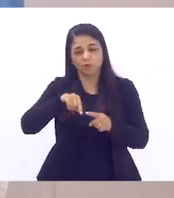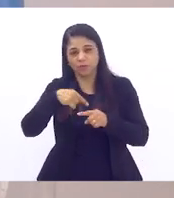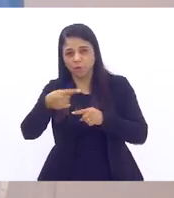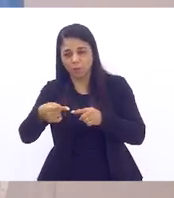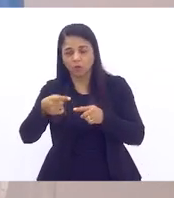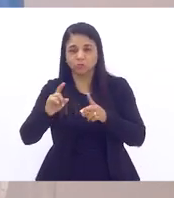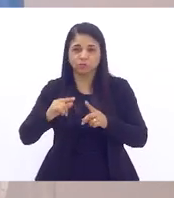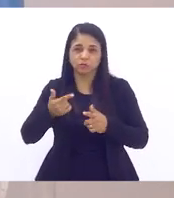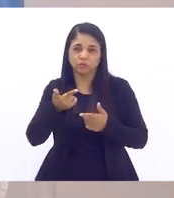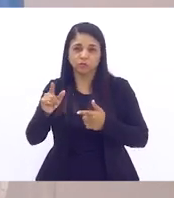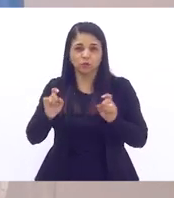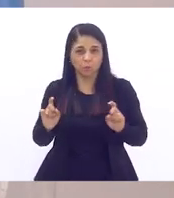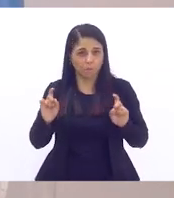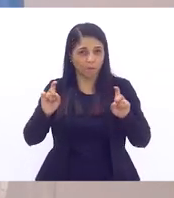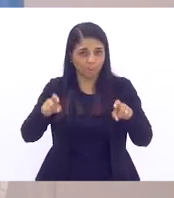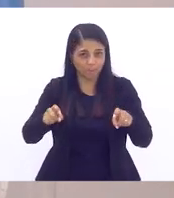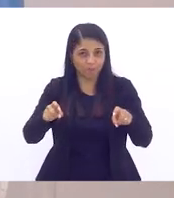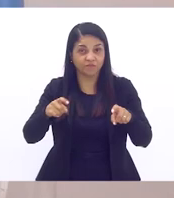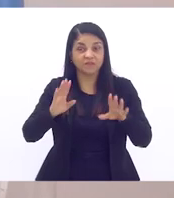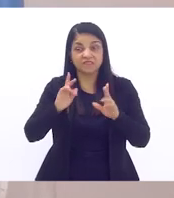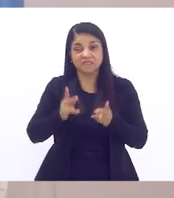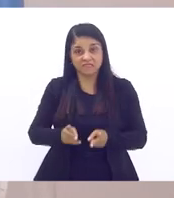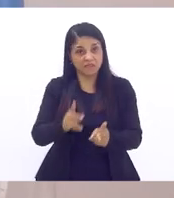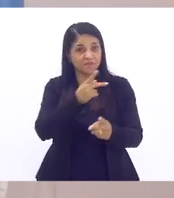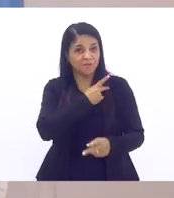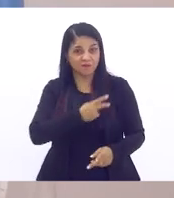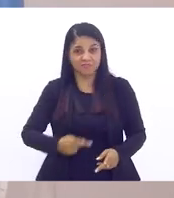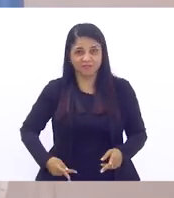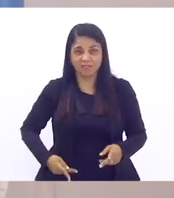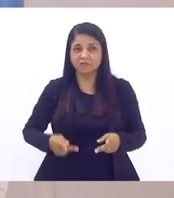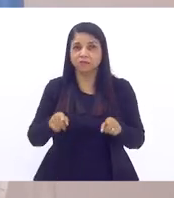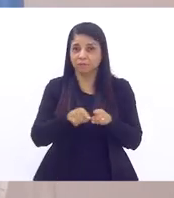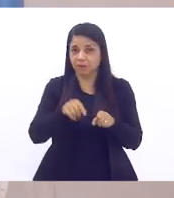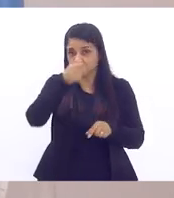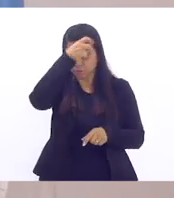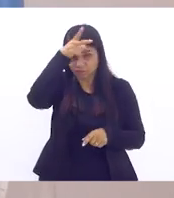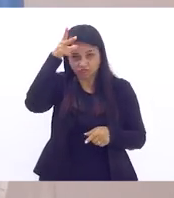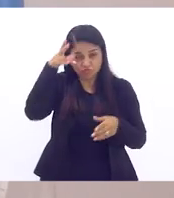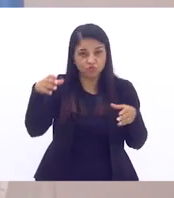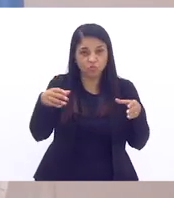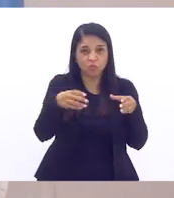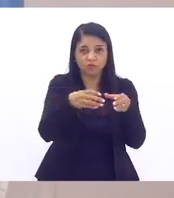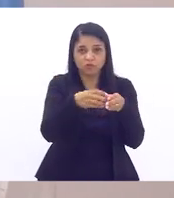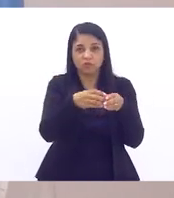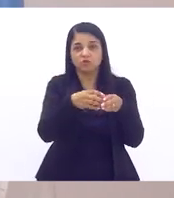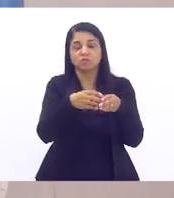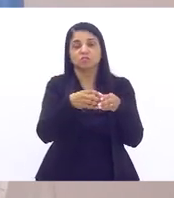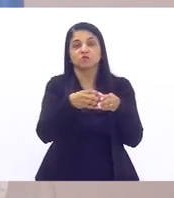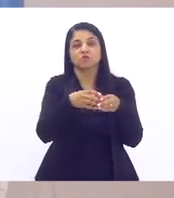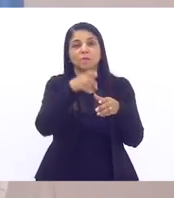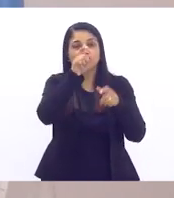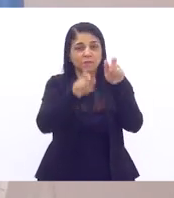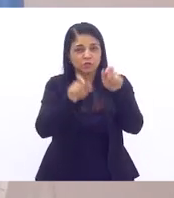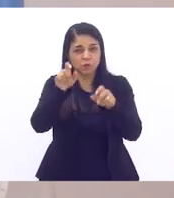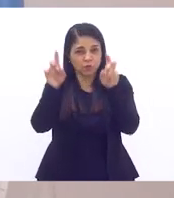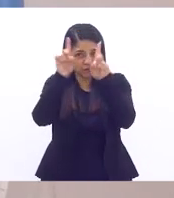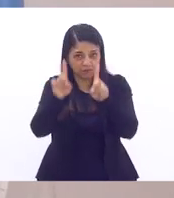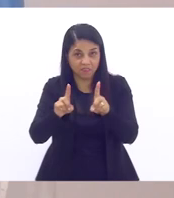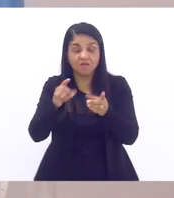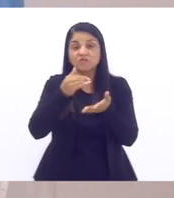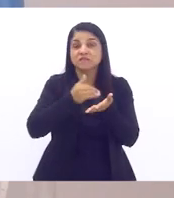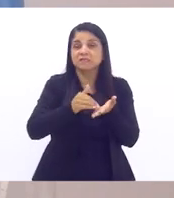mandatos de Deputados sempre foi presidente eu acho que no âmbito Municipal também das comissões das pessoas secretário municipal foi secretário